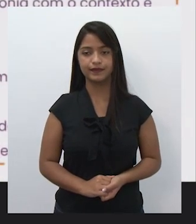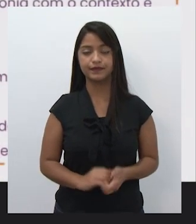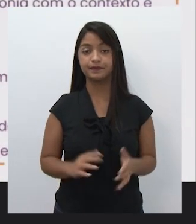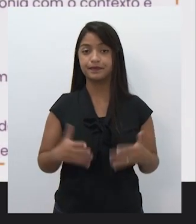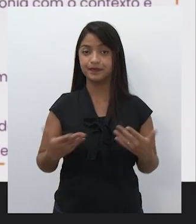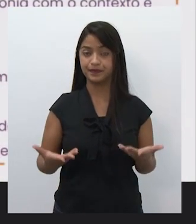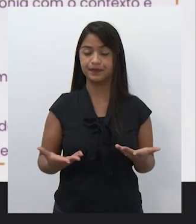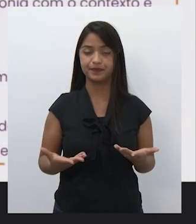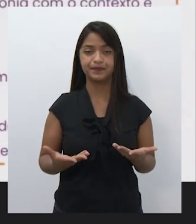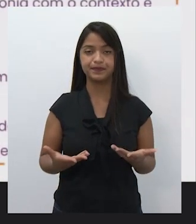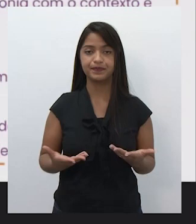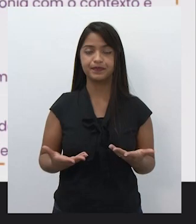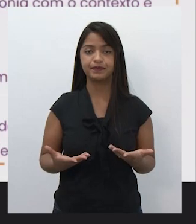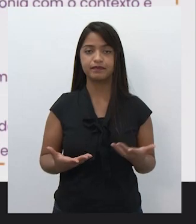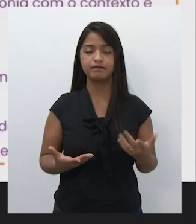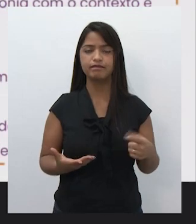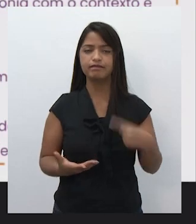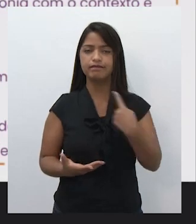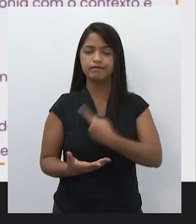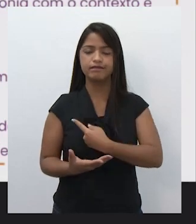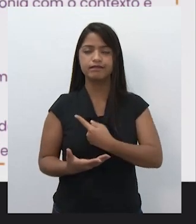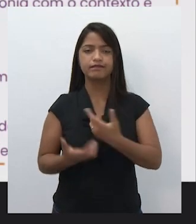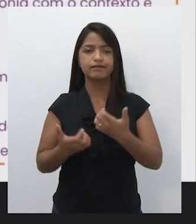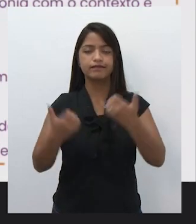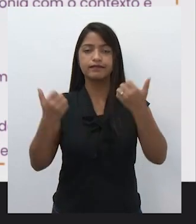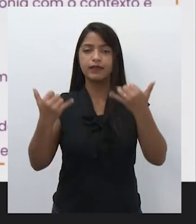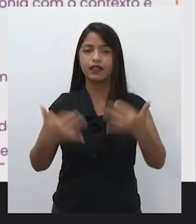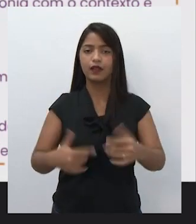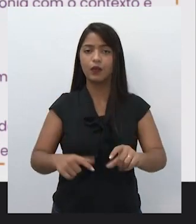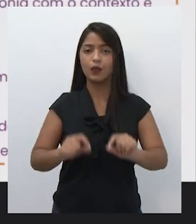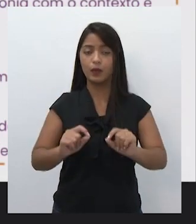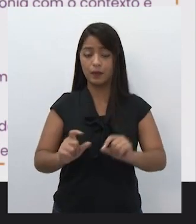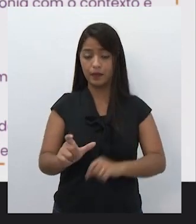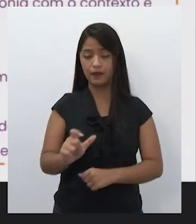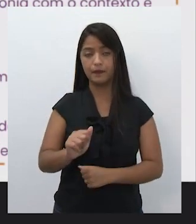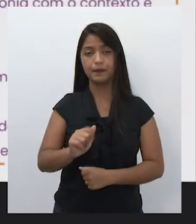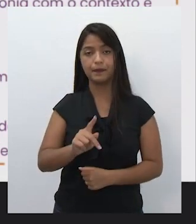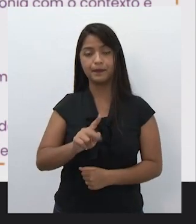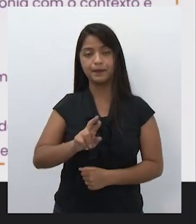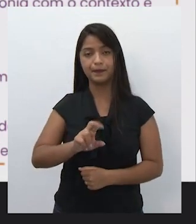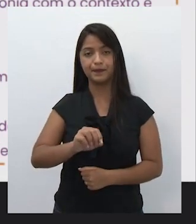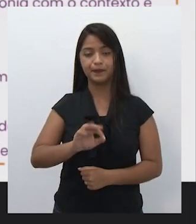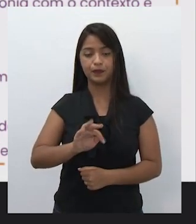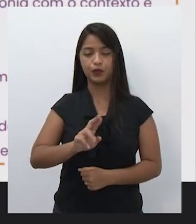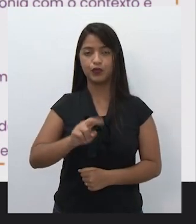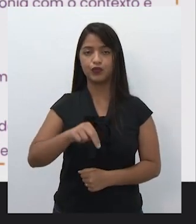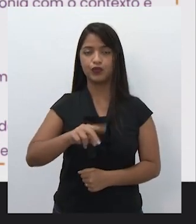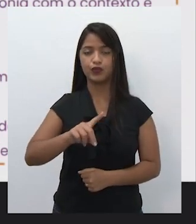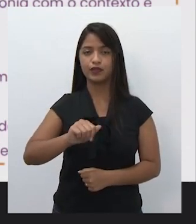Bom, então, o que que a gente quer dizer com aprofundamento? Olha, vamos pensar uma coisa.